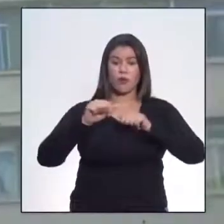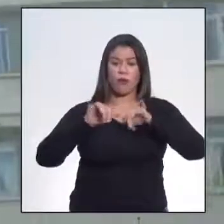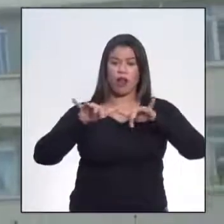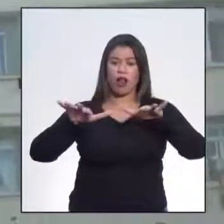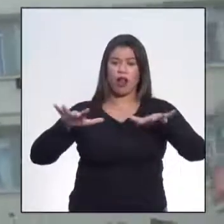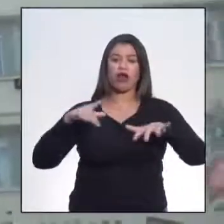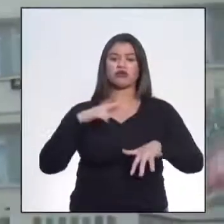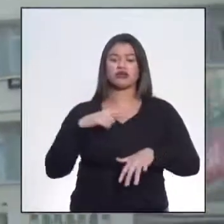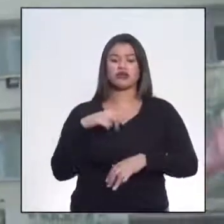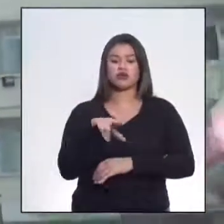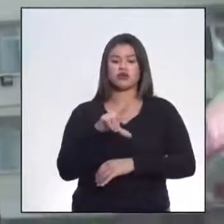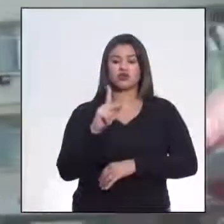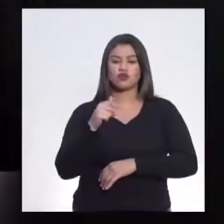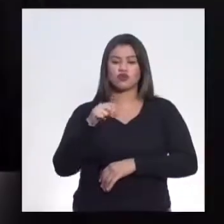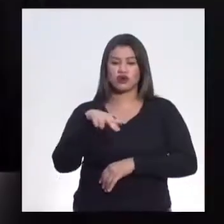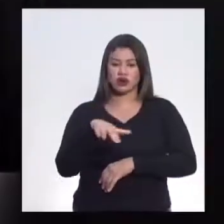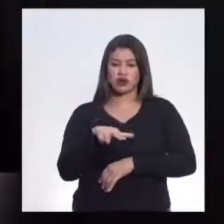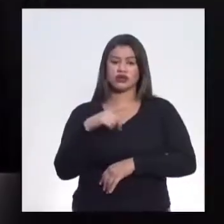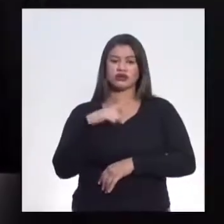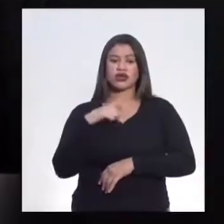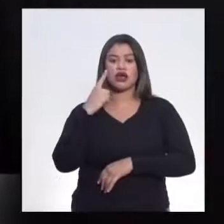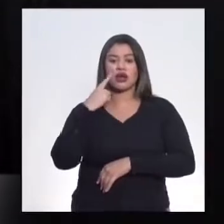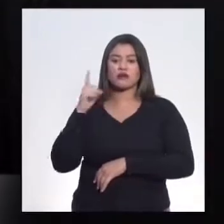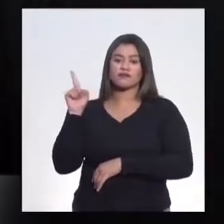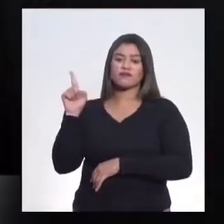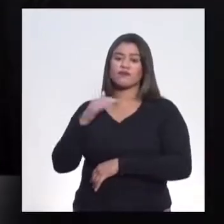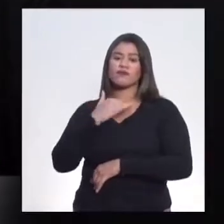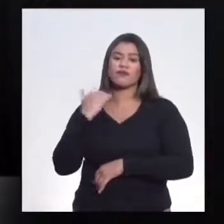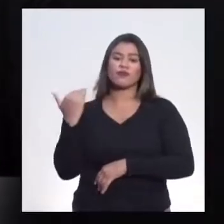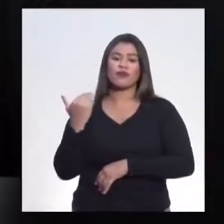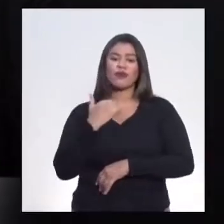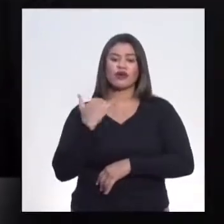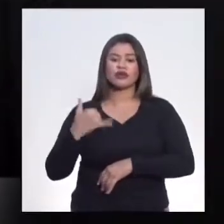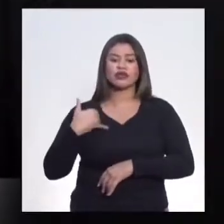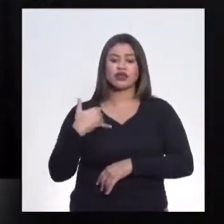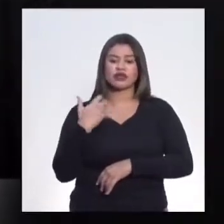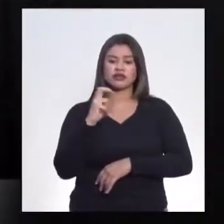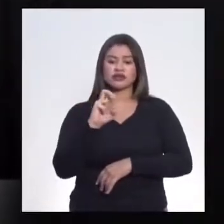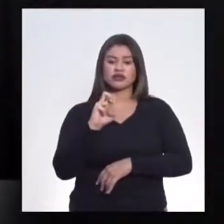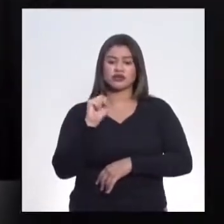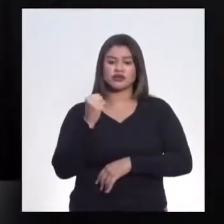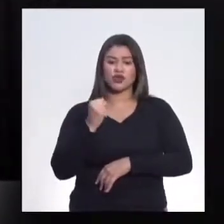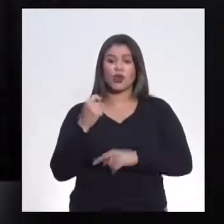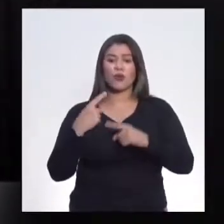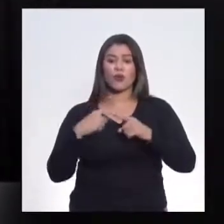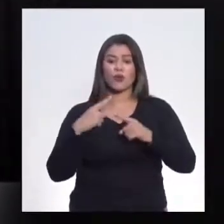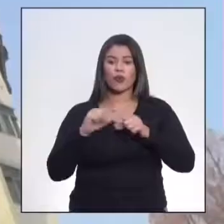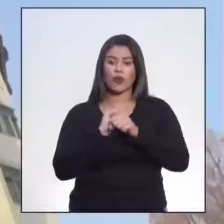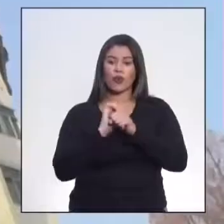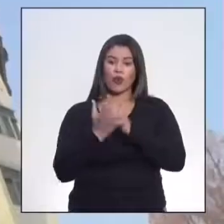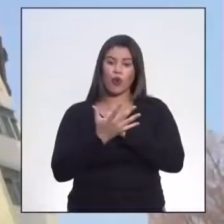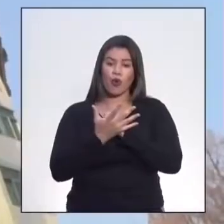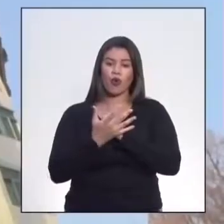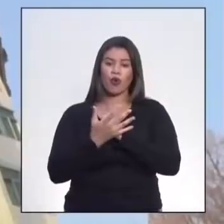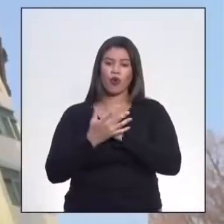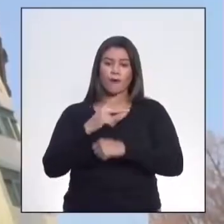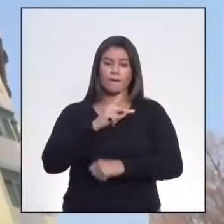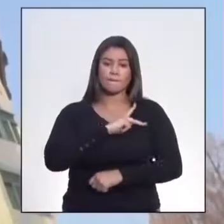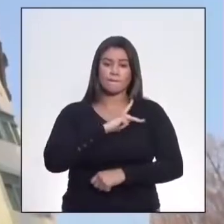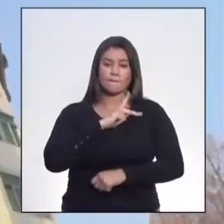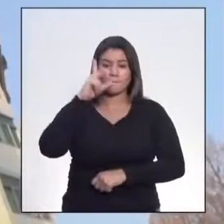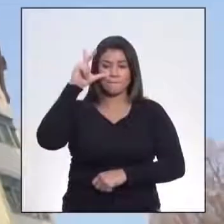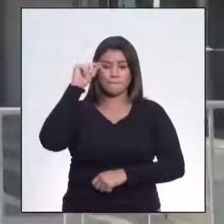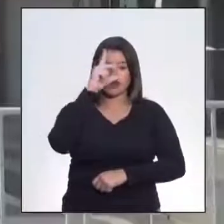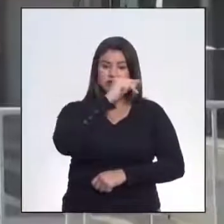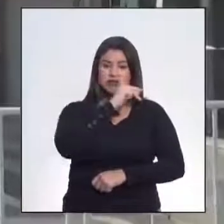Em Wuhan, o epicentro do surto, morreu hoje aos 51 anos, com a nova pneumonia por coronavírus, o presidente do hospital